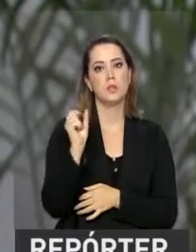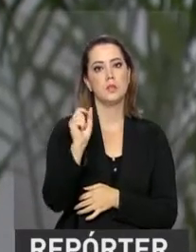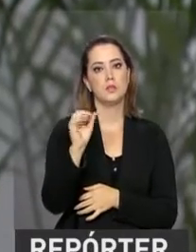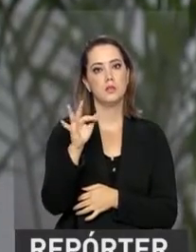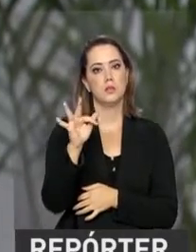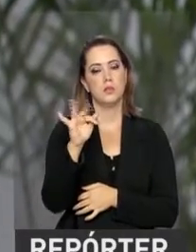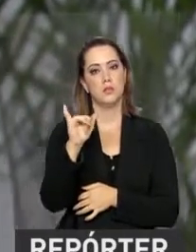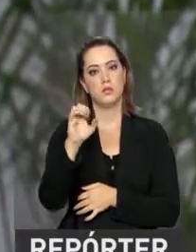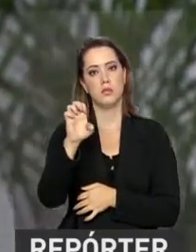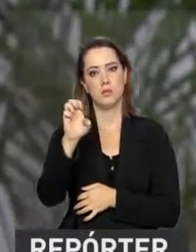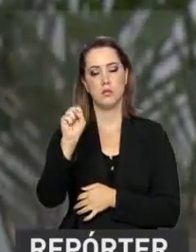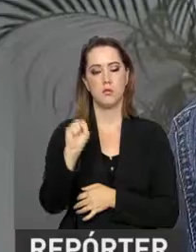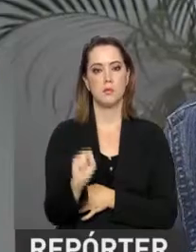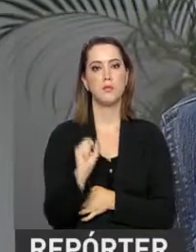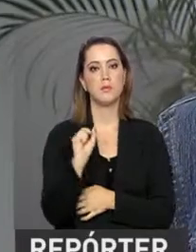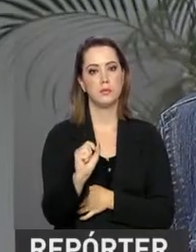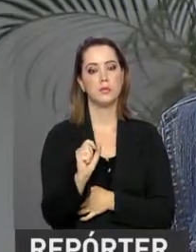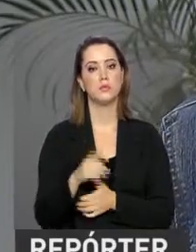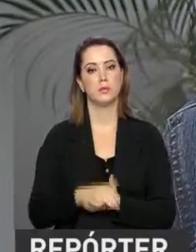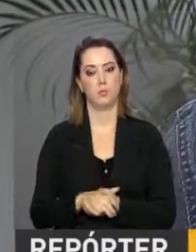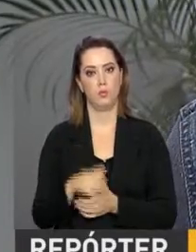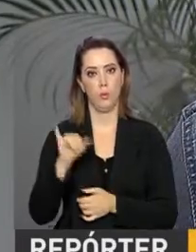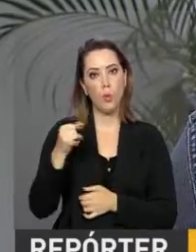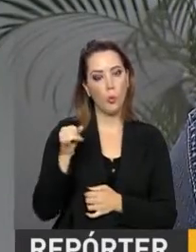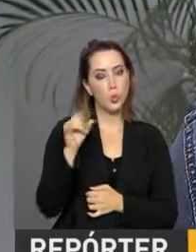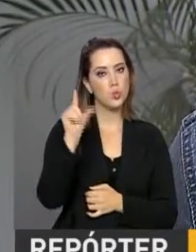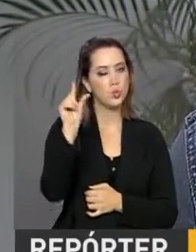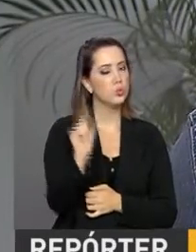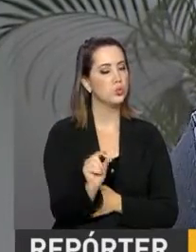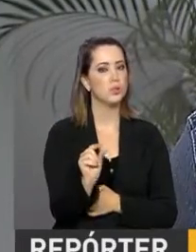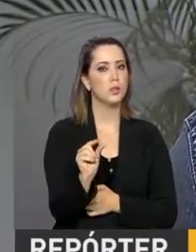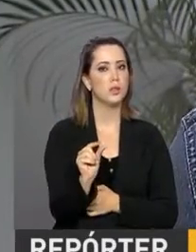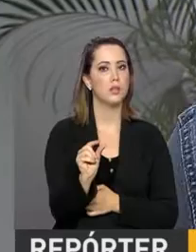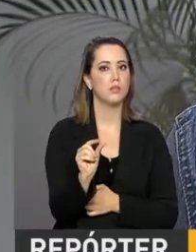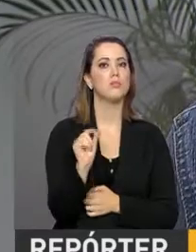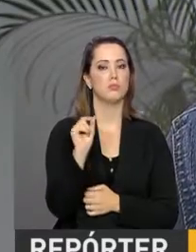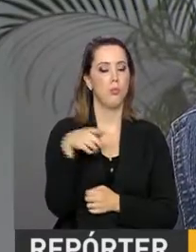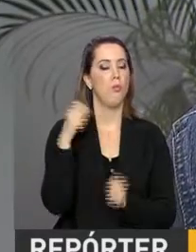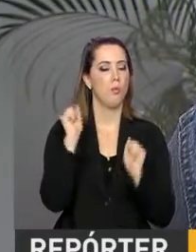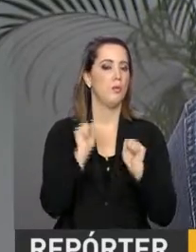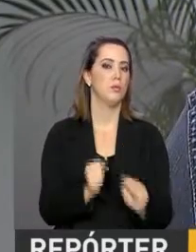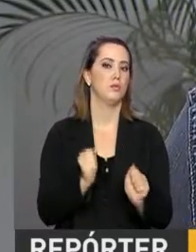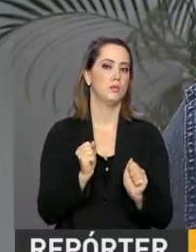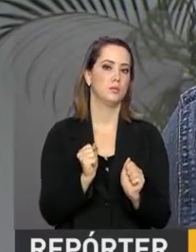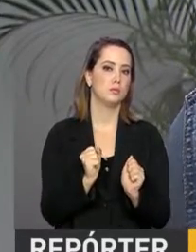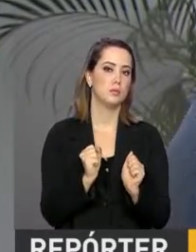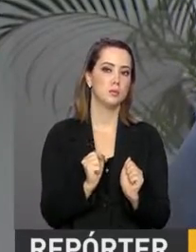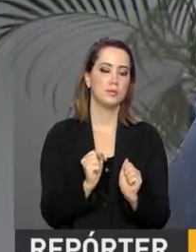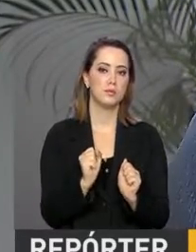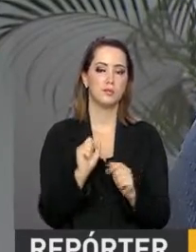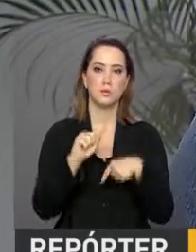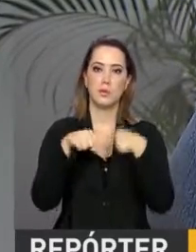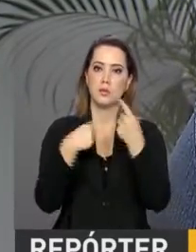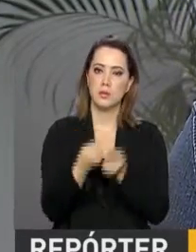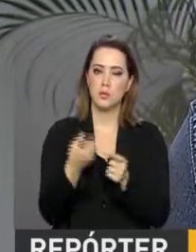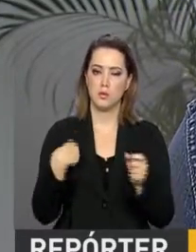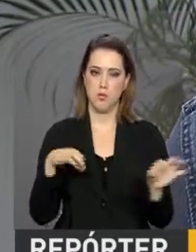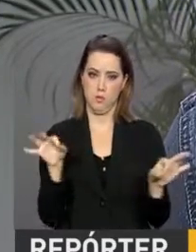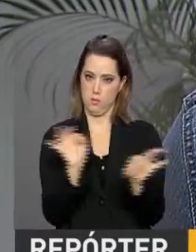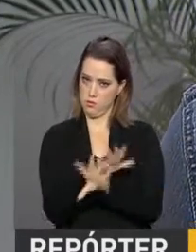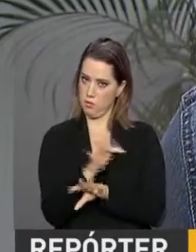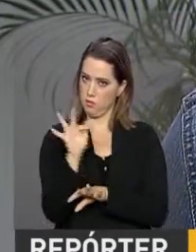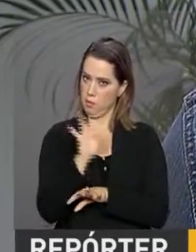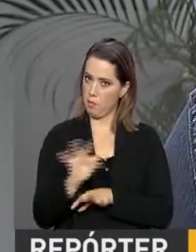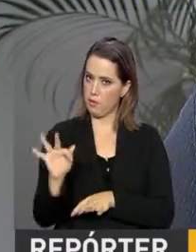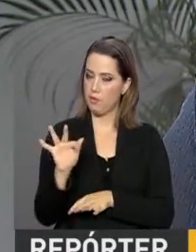o fies as taxas de juro são muito pequenininhas não dá pra gente é depois que eu me formar por exemplo